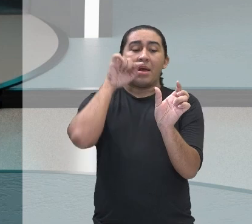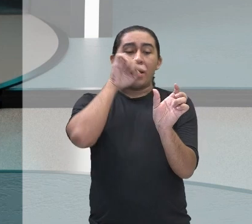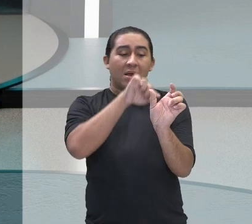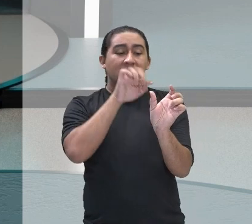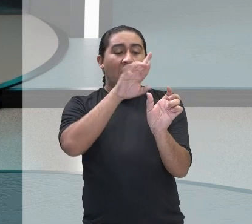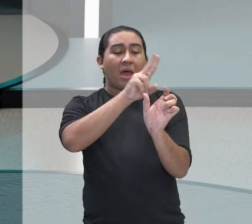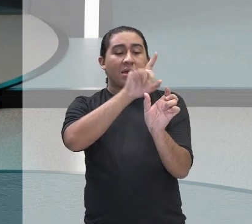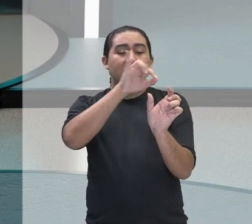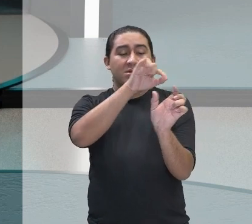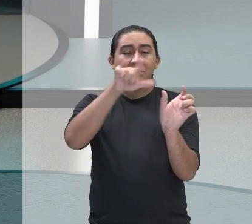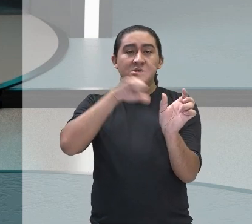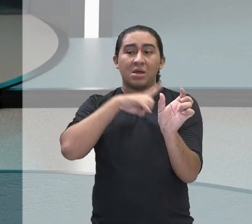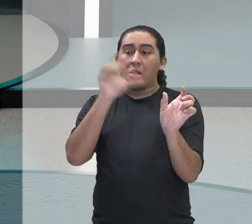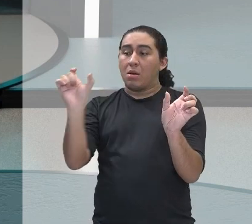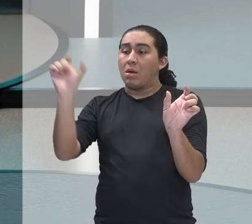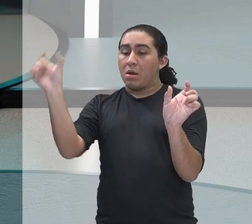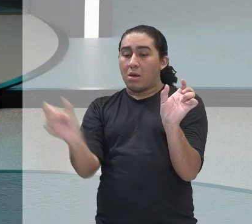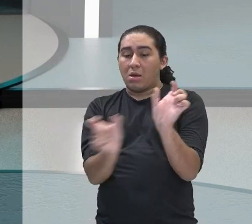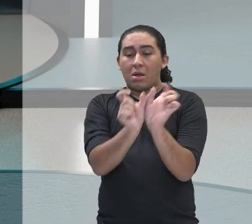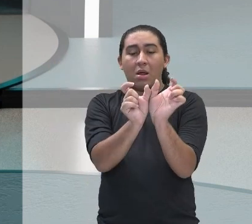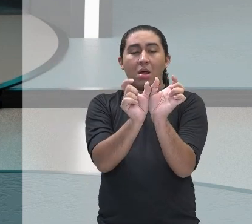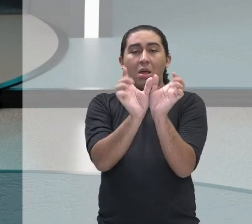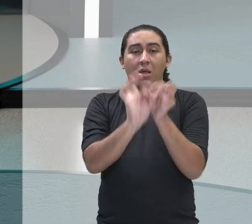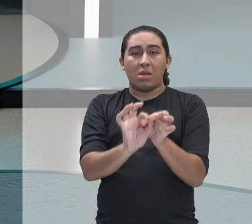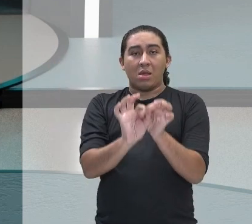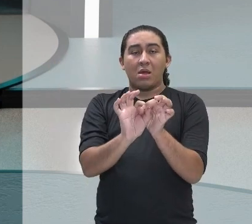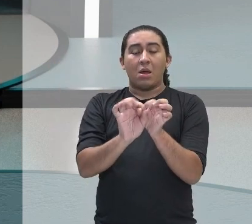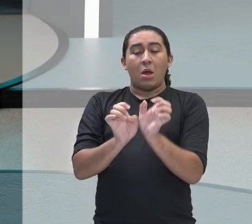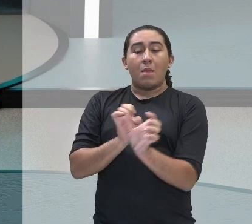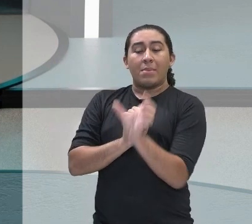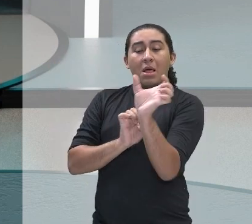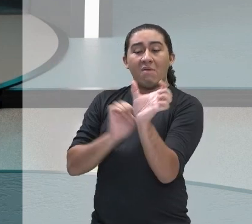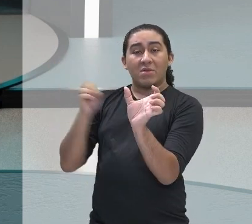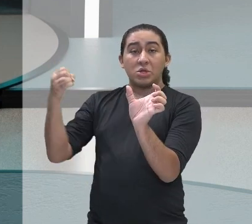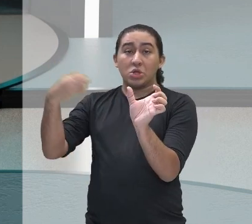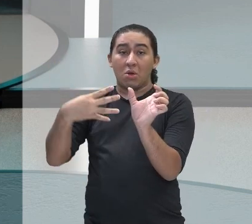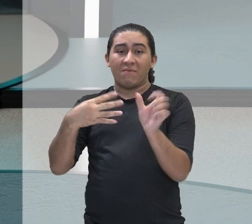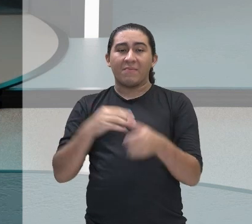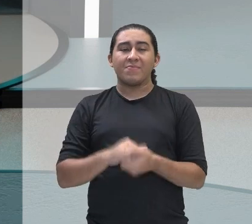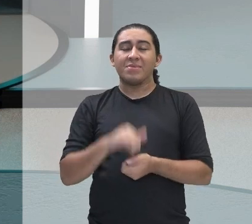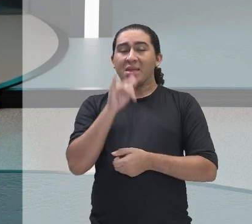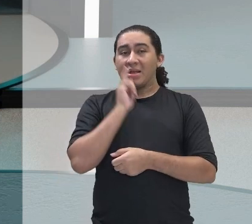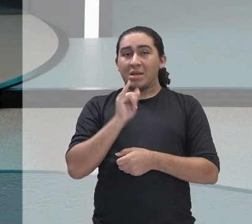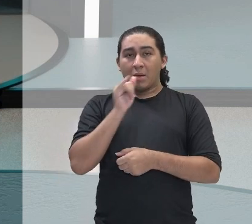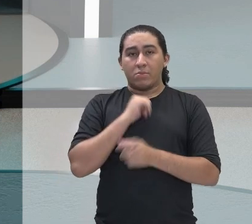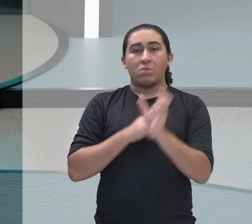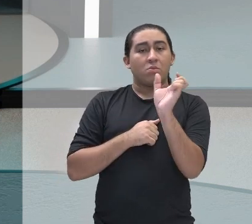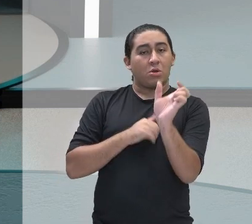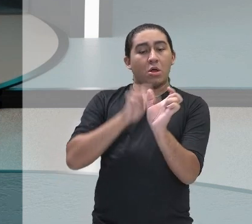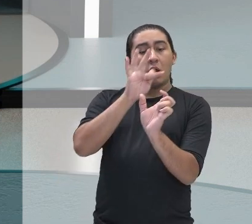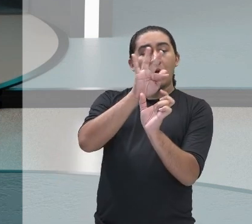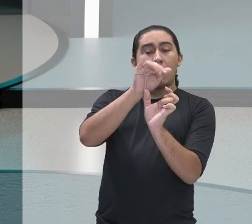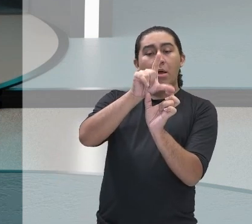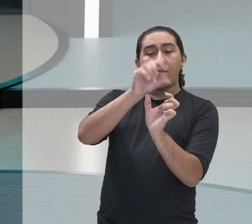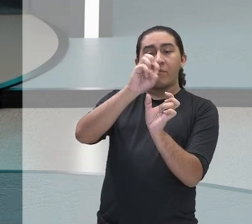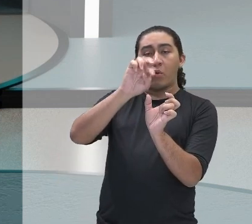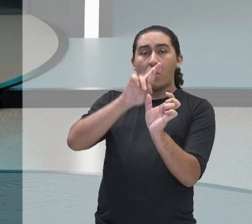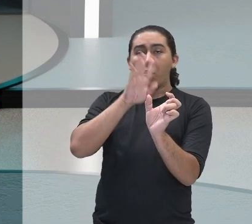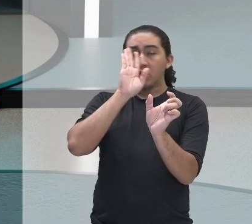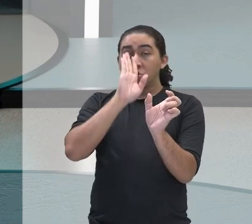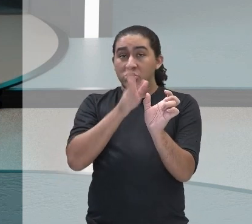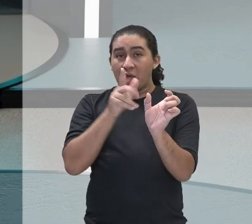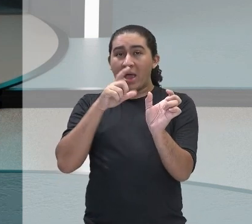formar uma nova palavra. Aí veja que flor, aí é o radical, né? E